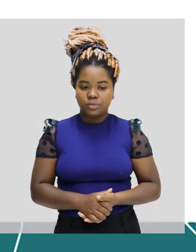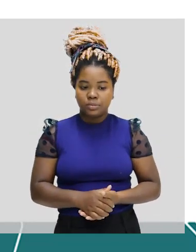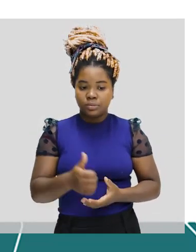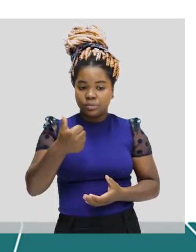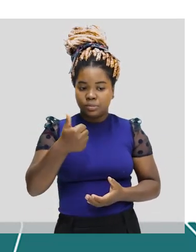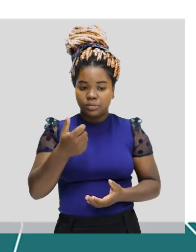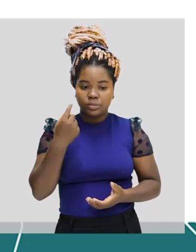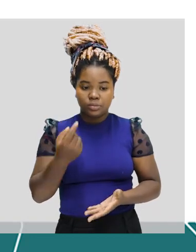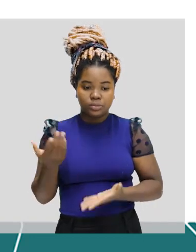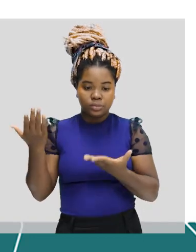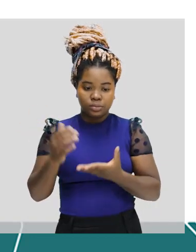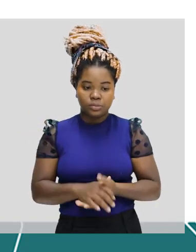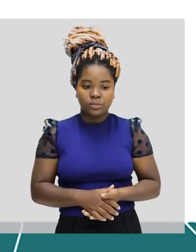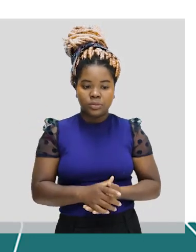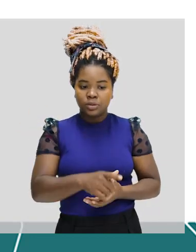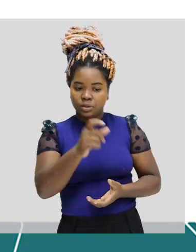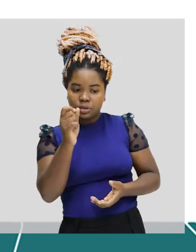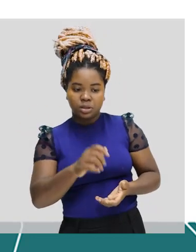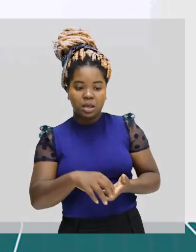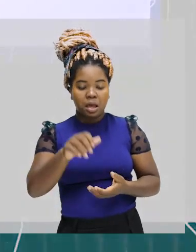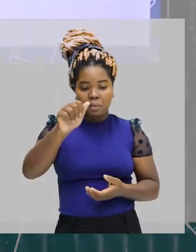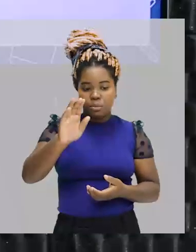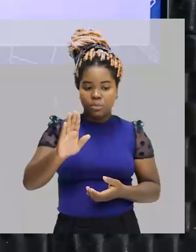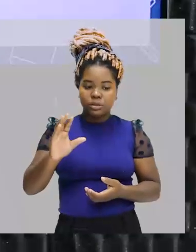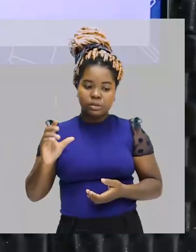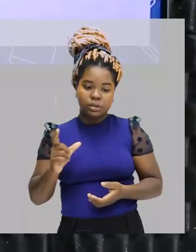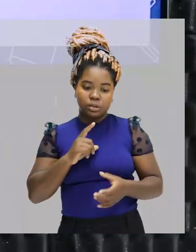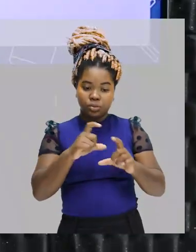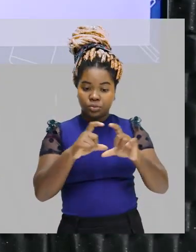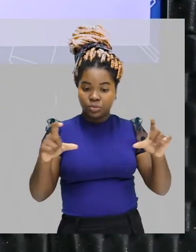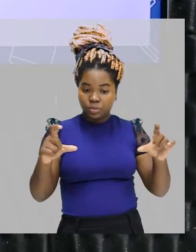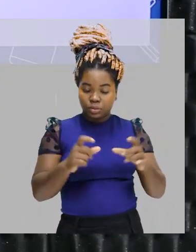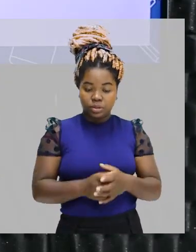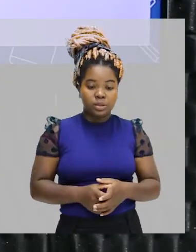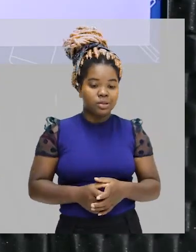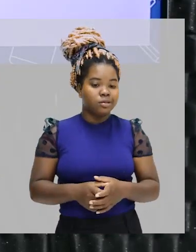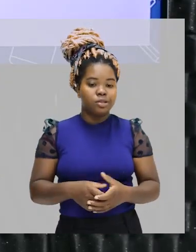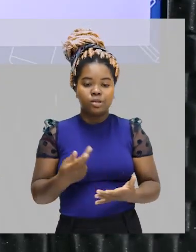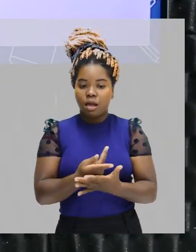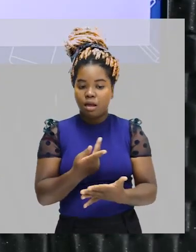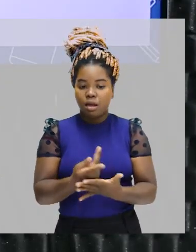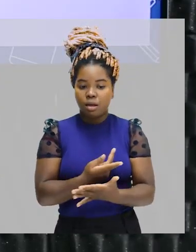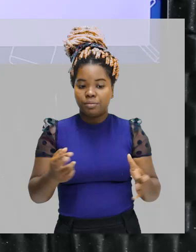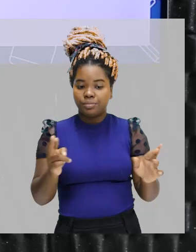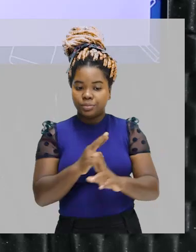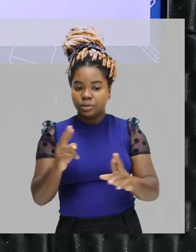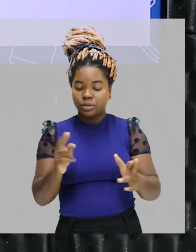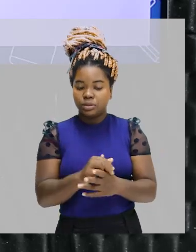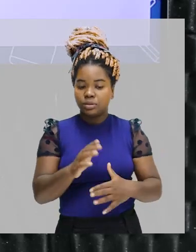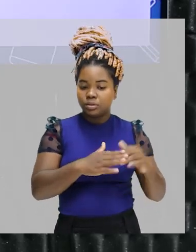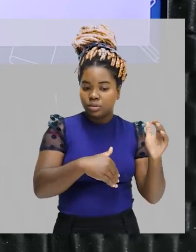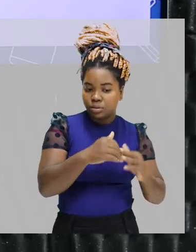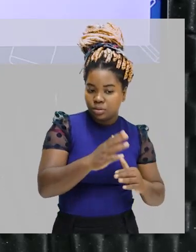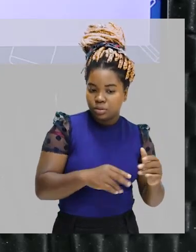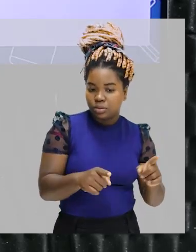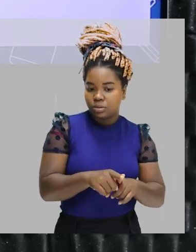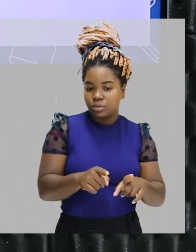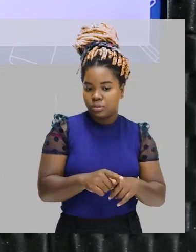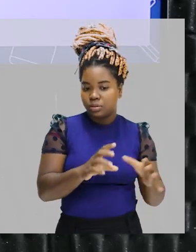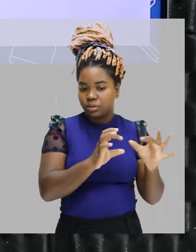um exercício para você assinalar a alternativa que contém uma frase incorreta em relação à profissão e